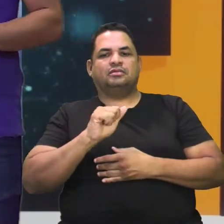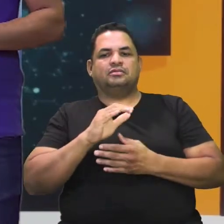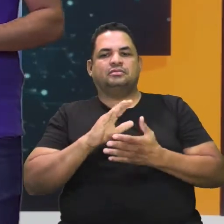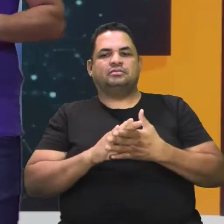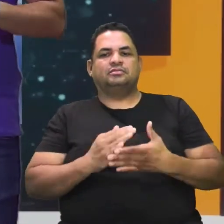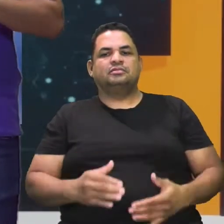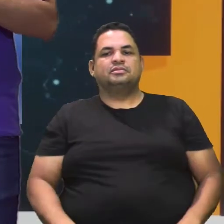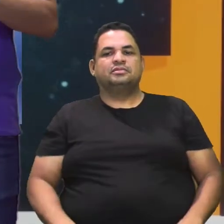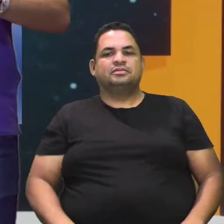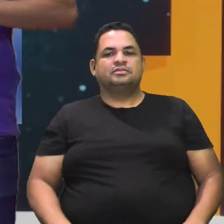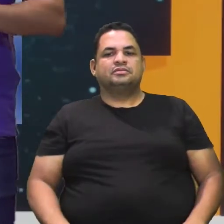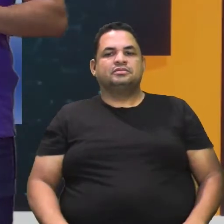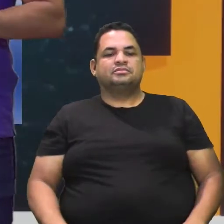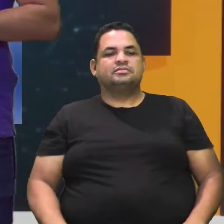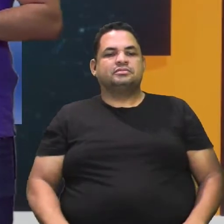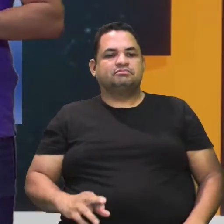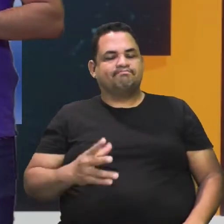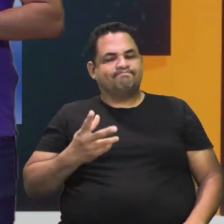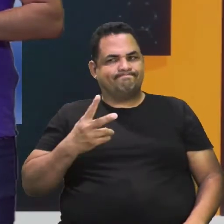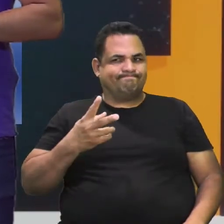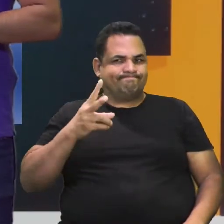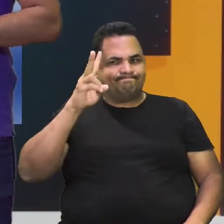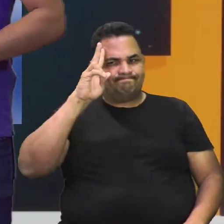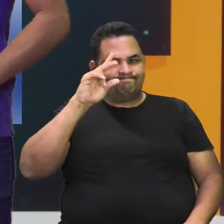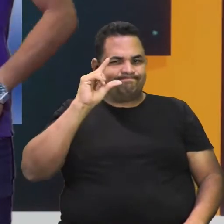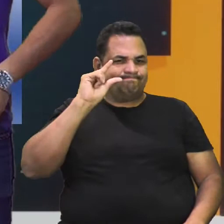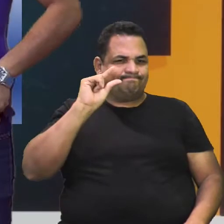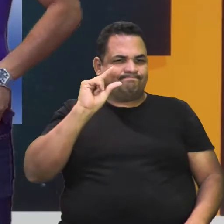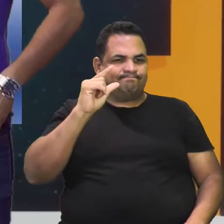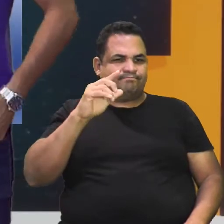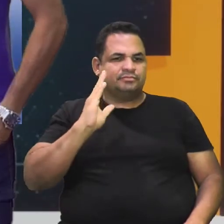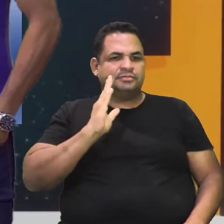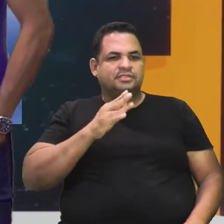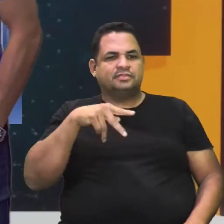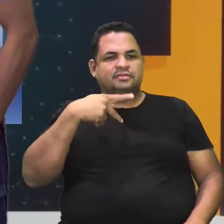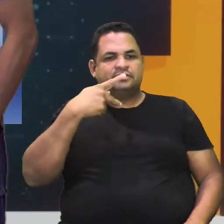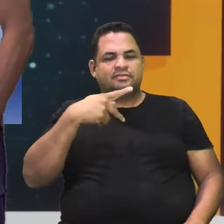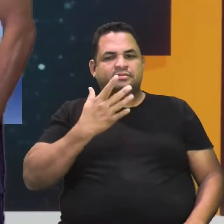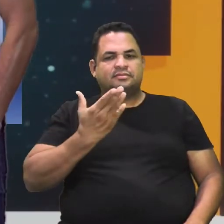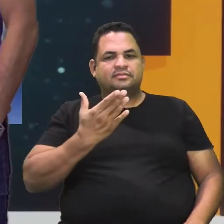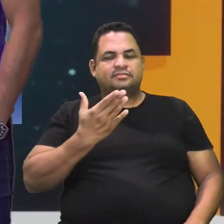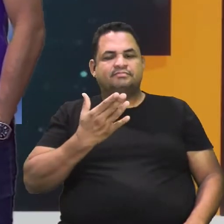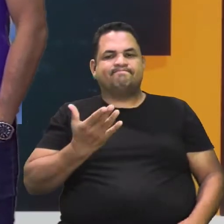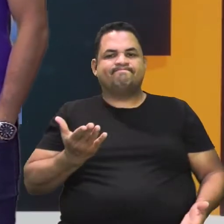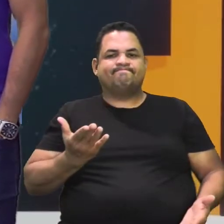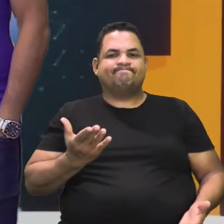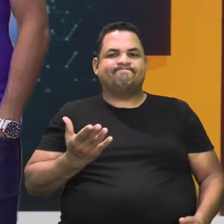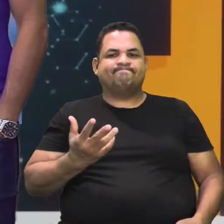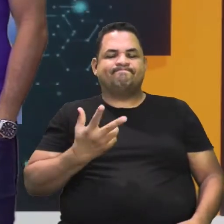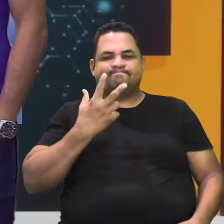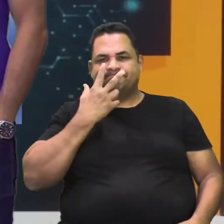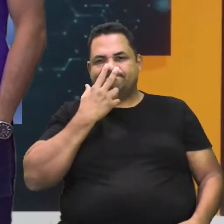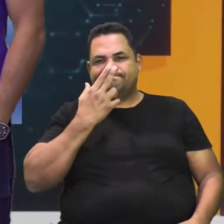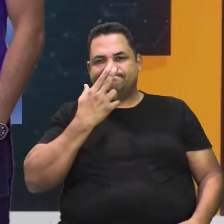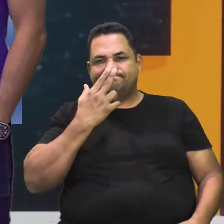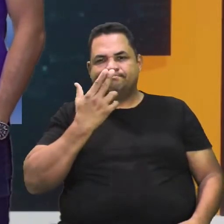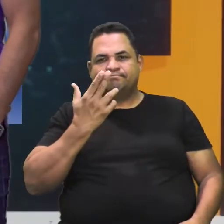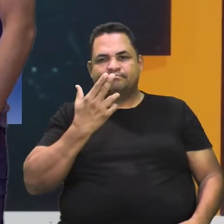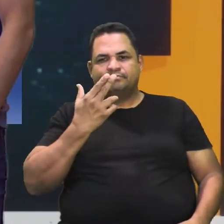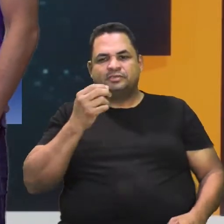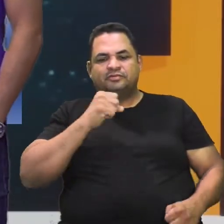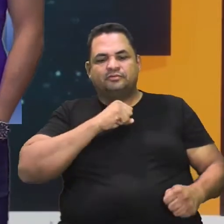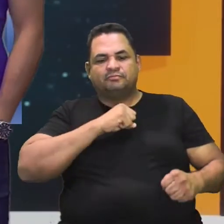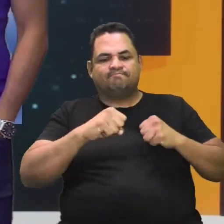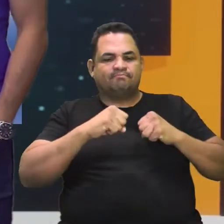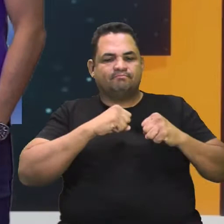Da General Osório. Lembra um pouquinho. Mas a gente já falou da General Osório, pois né? Já. Que, por sinal, né, e tive que correr